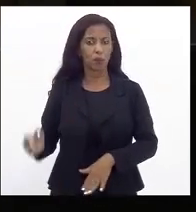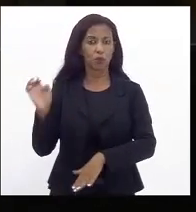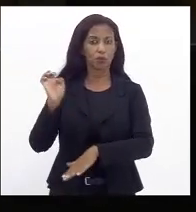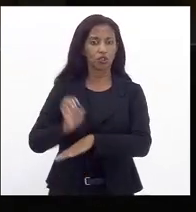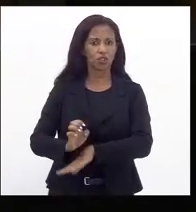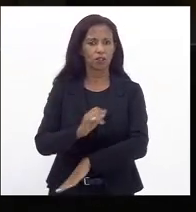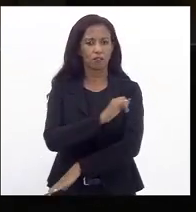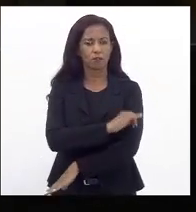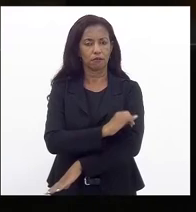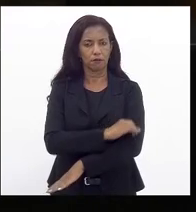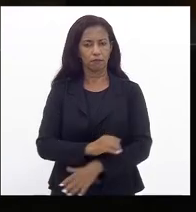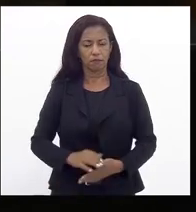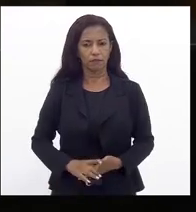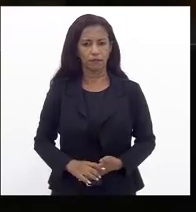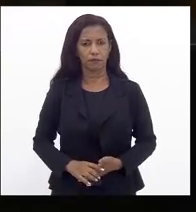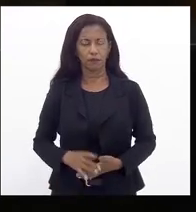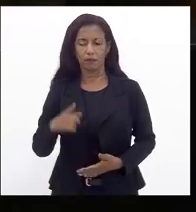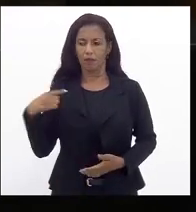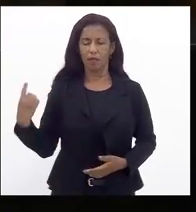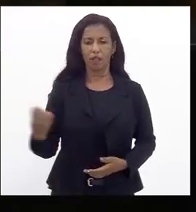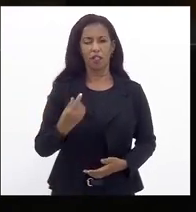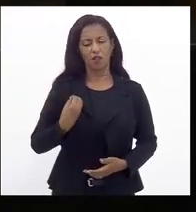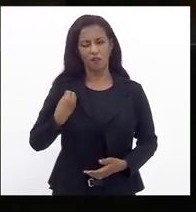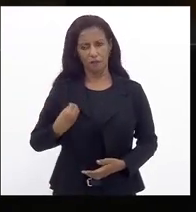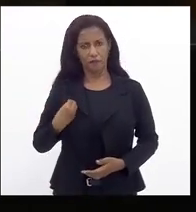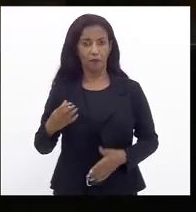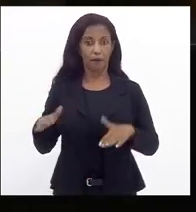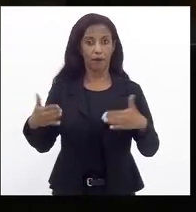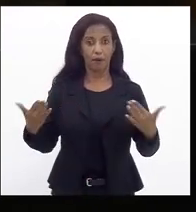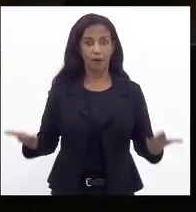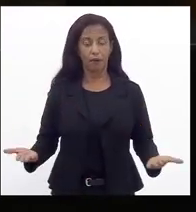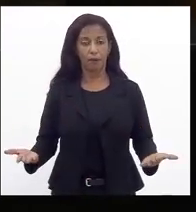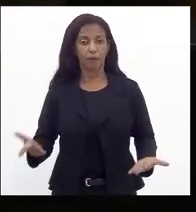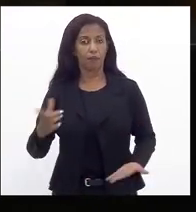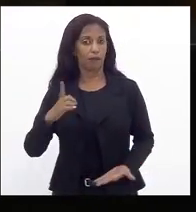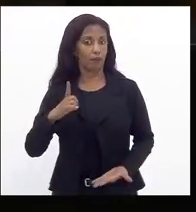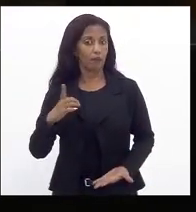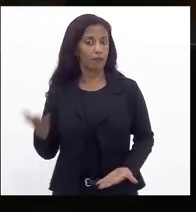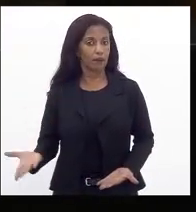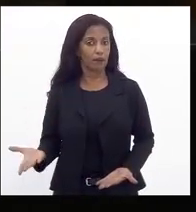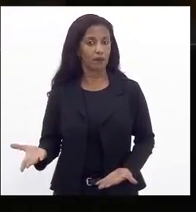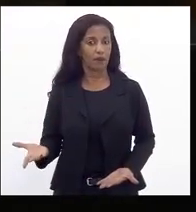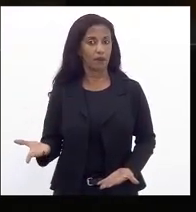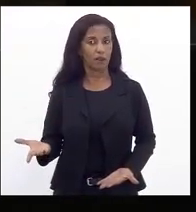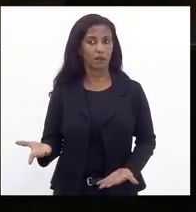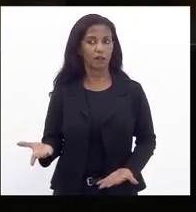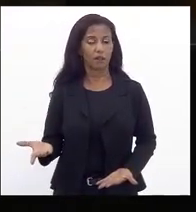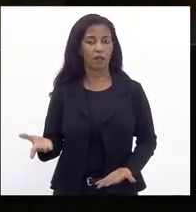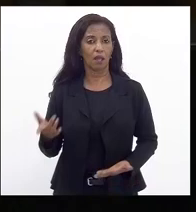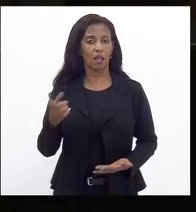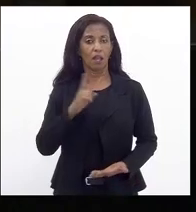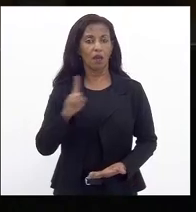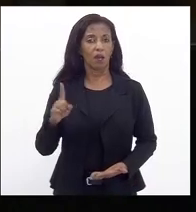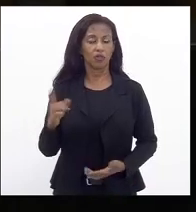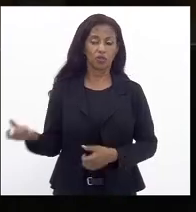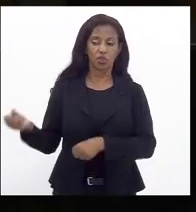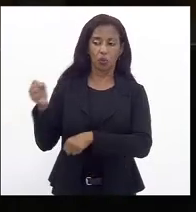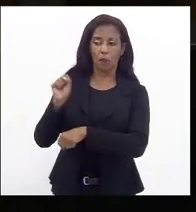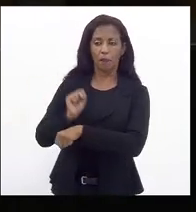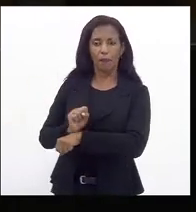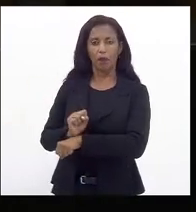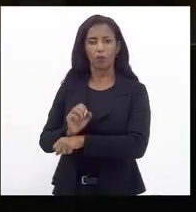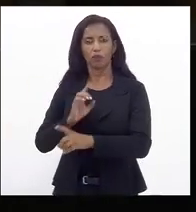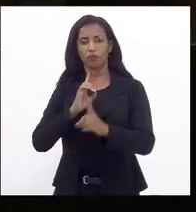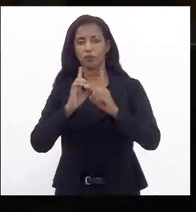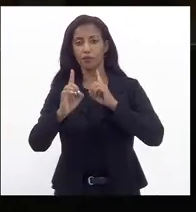no estado do Rio de Janeiro que a gente viveu e Óbvio é óbvio que a gente não deixou de fazer nenhum